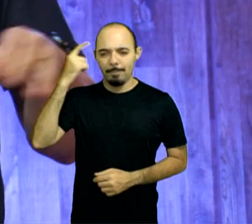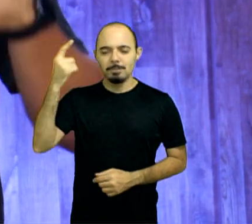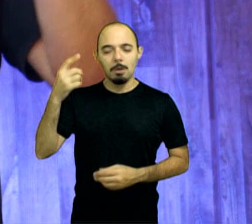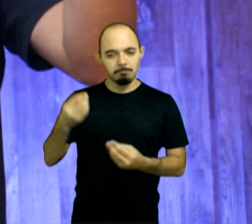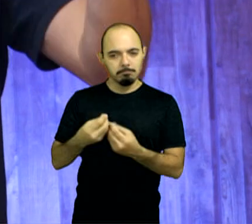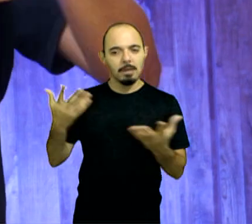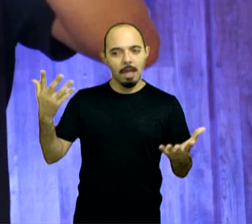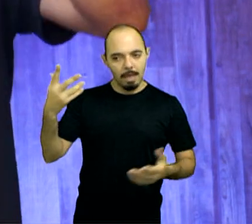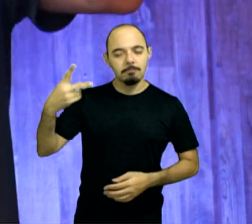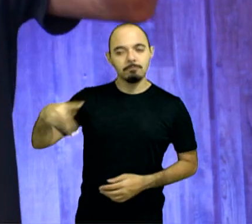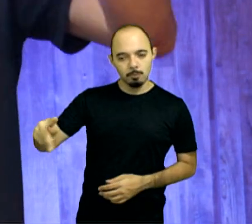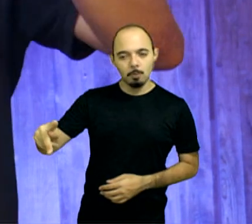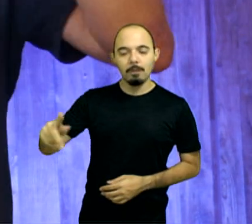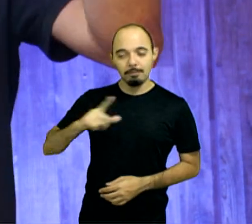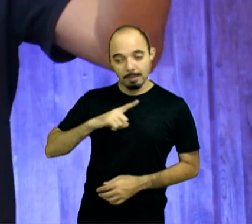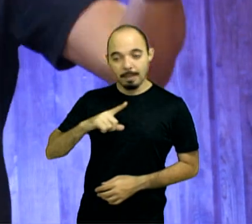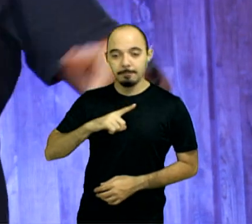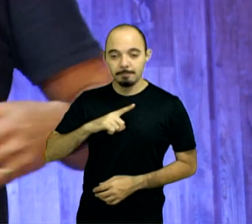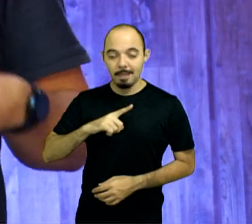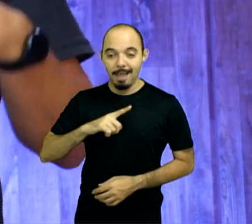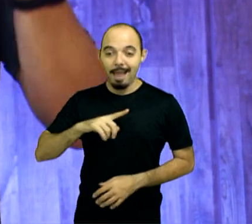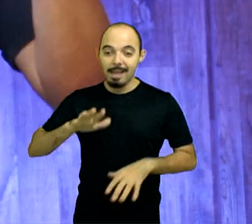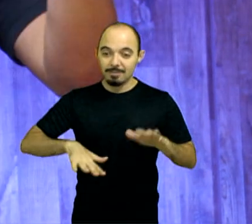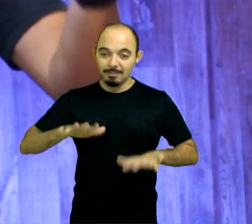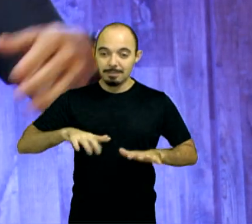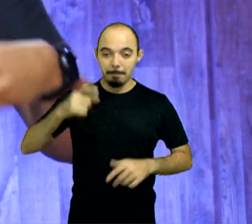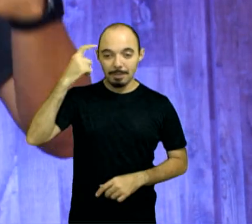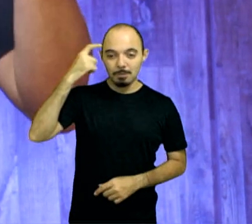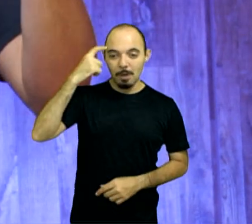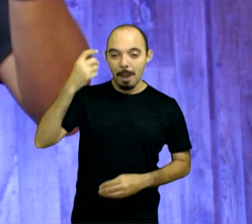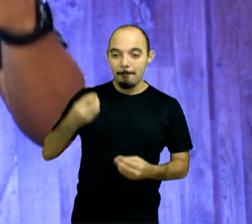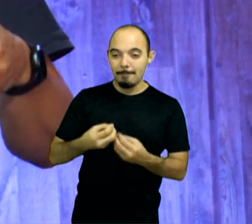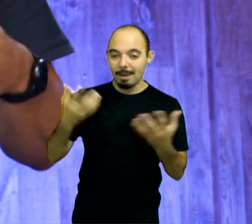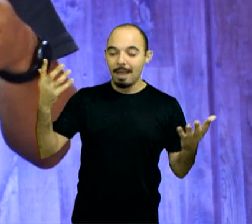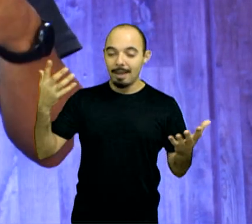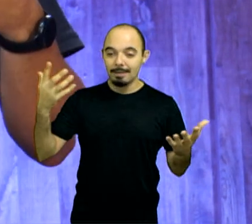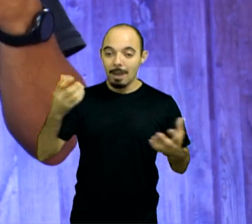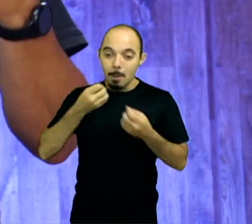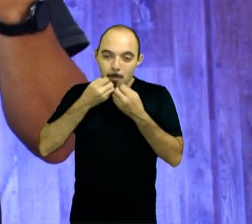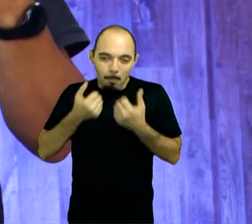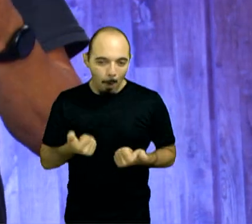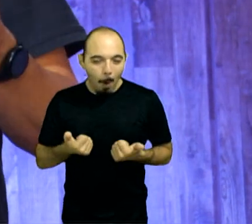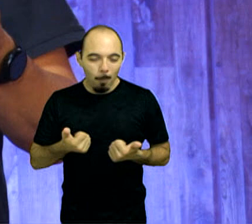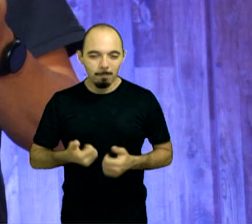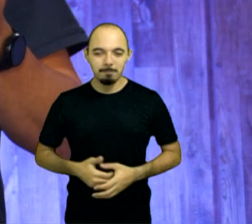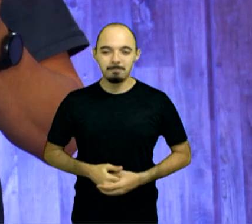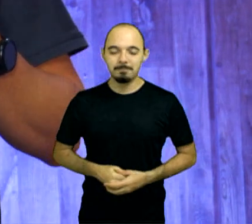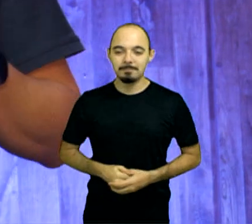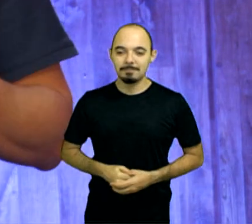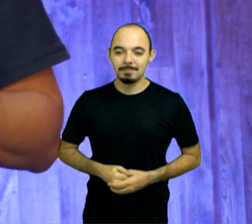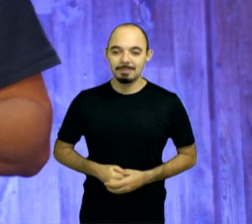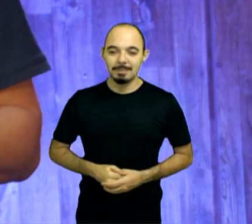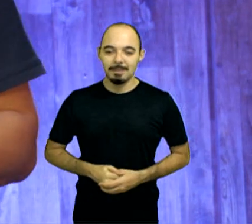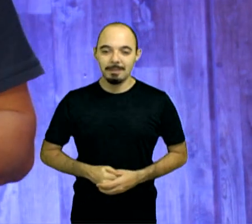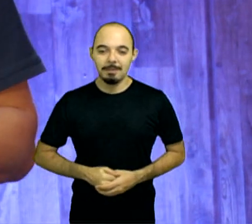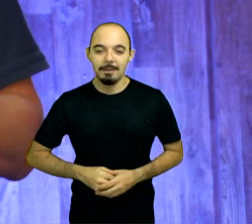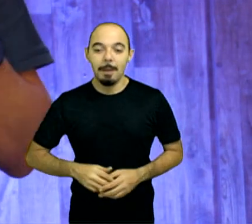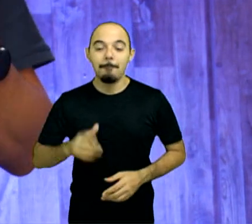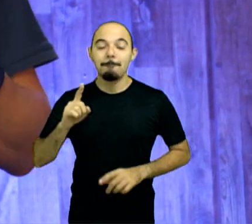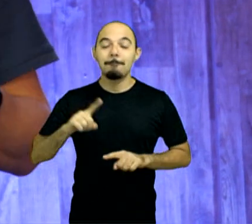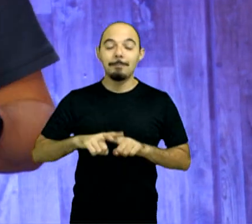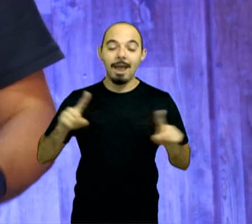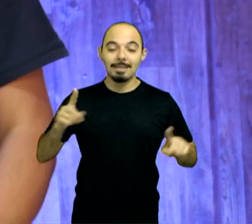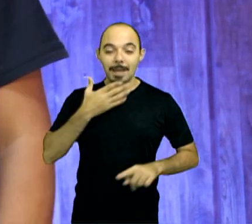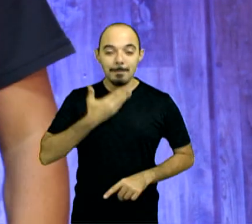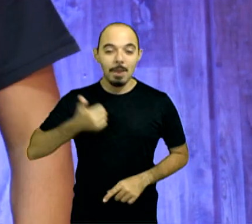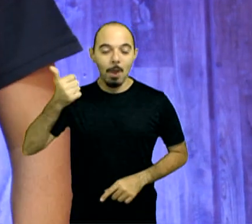os meus. Mas a gente pensa que o milagre sempre é coisa boa, né? Ah, vai dar uma coisa boa e assim, o melhor de tudo é o livramento. Eu